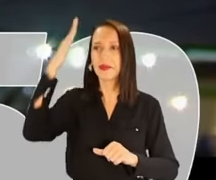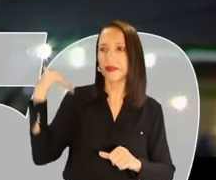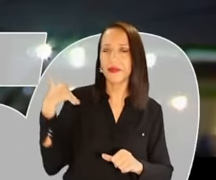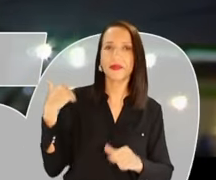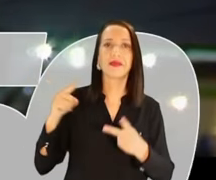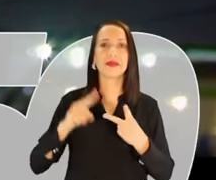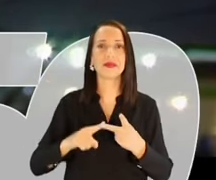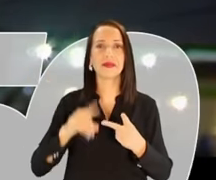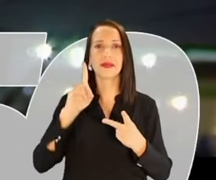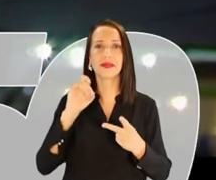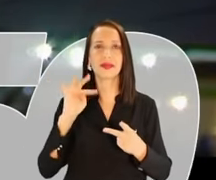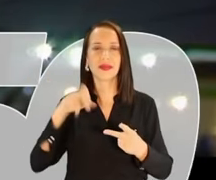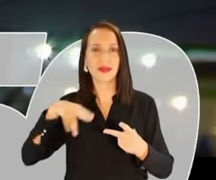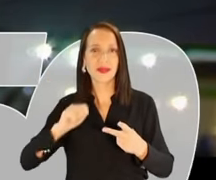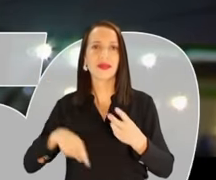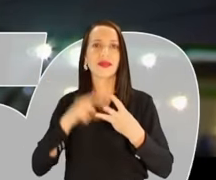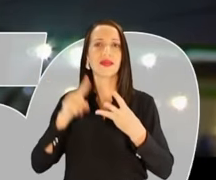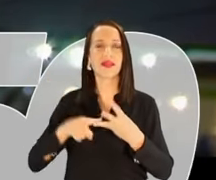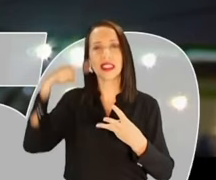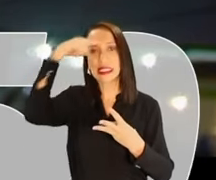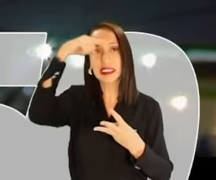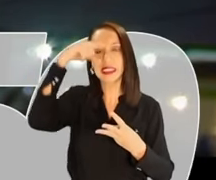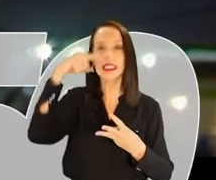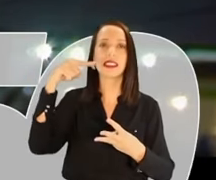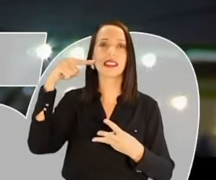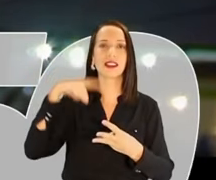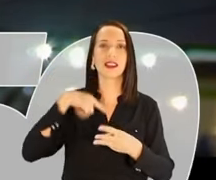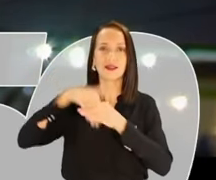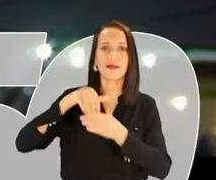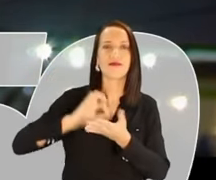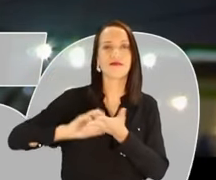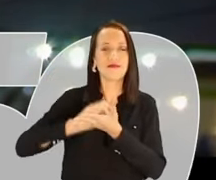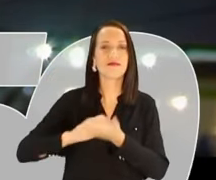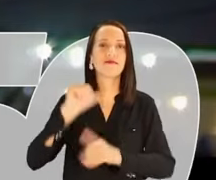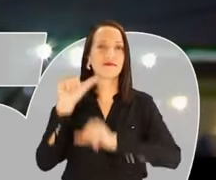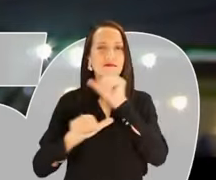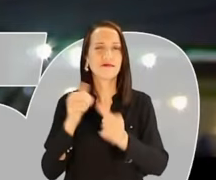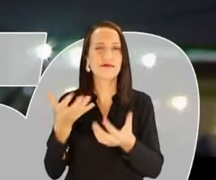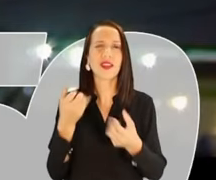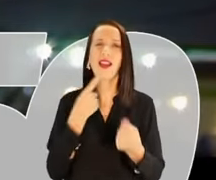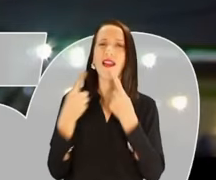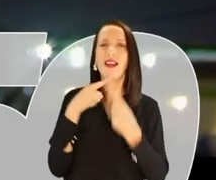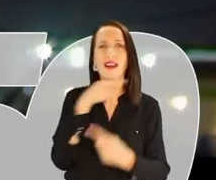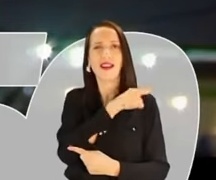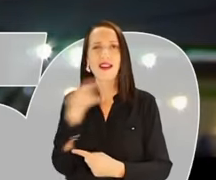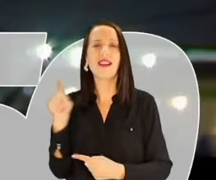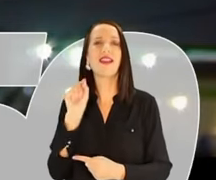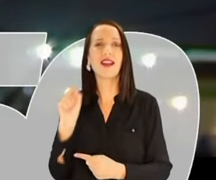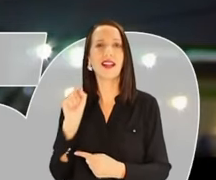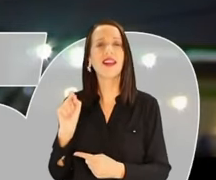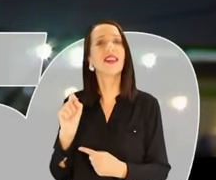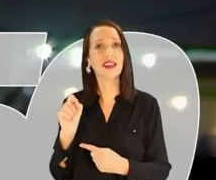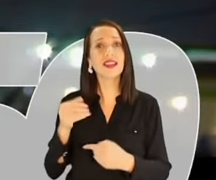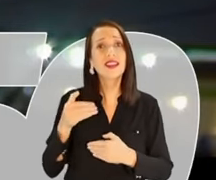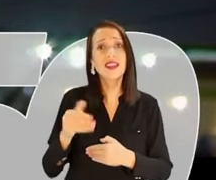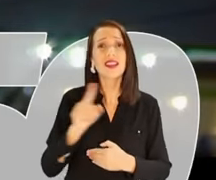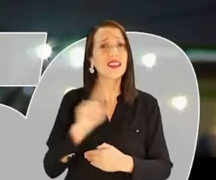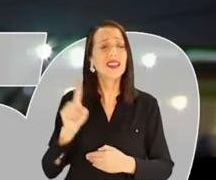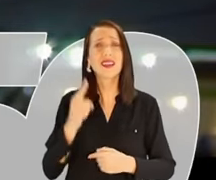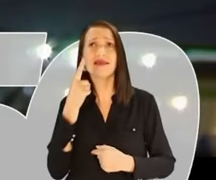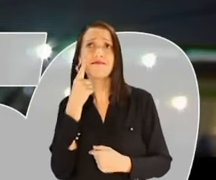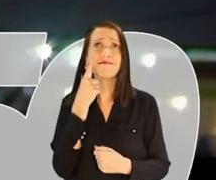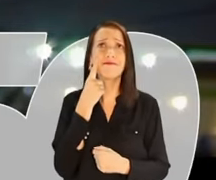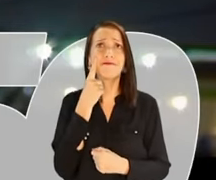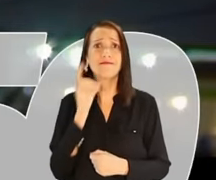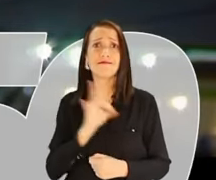que me apoiou, ou no Pablo Marçal, votaram pela mudança. O que eu quero dialogar com vocês é que